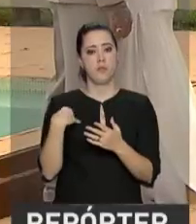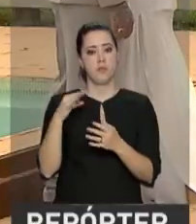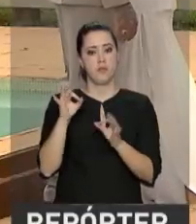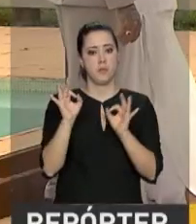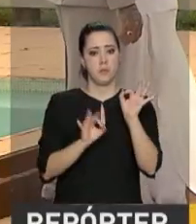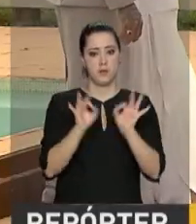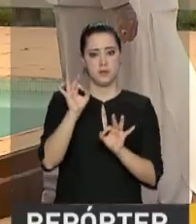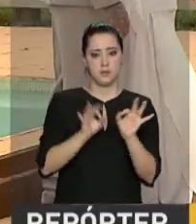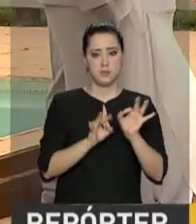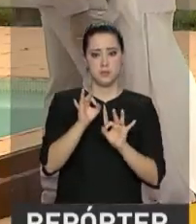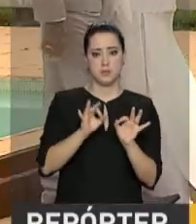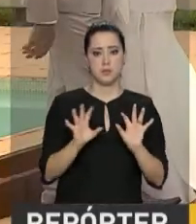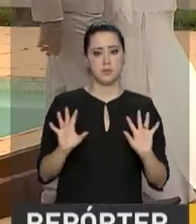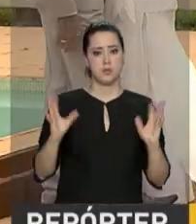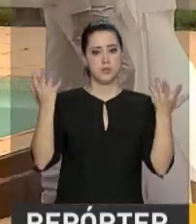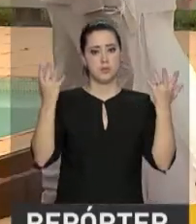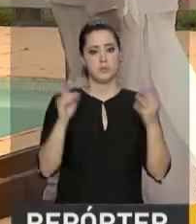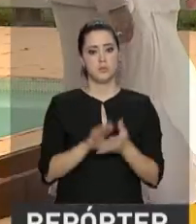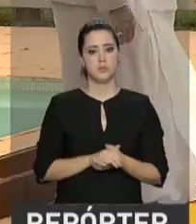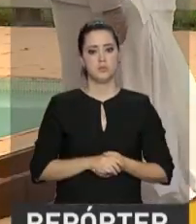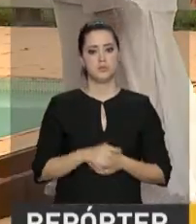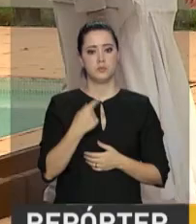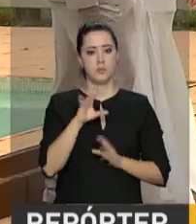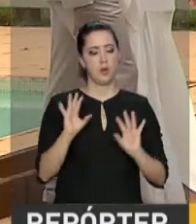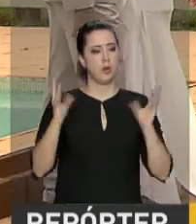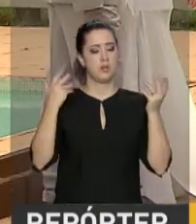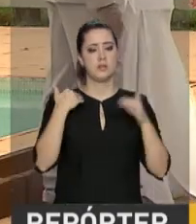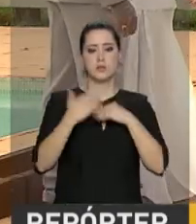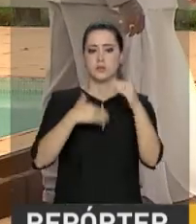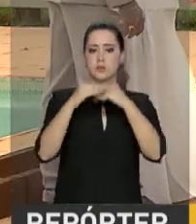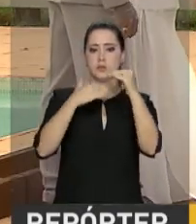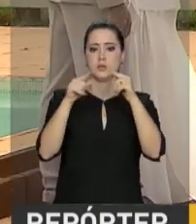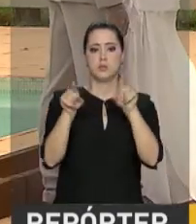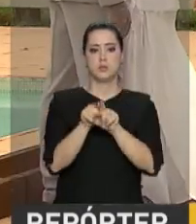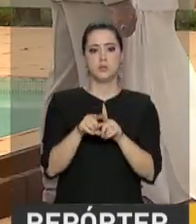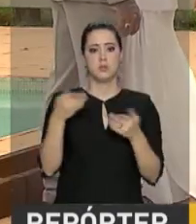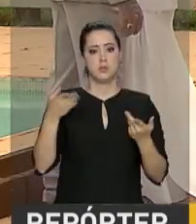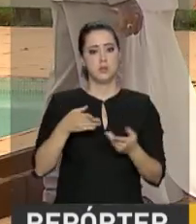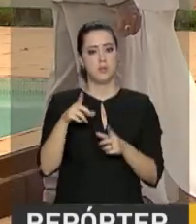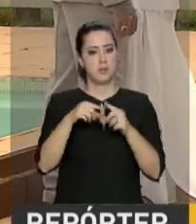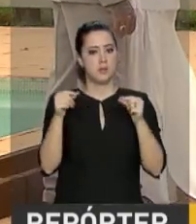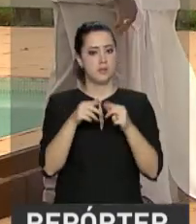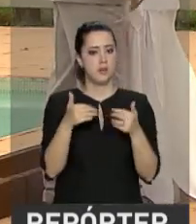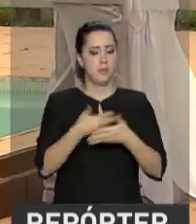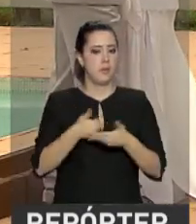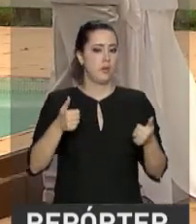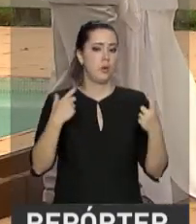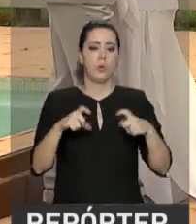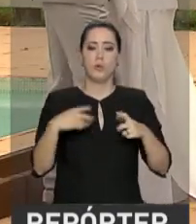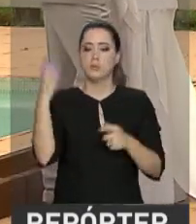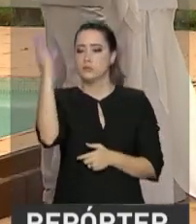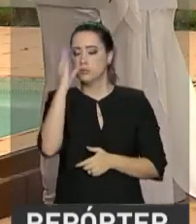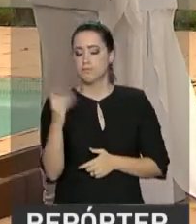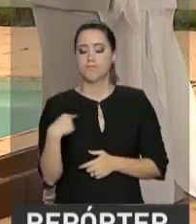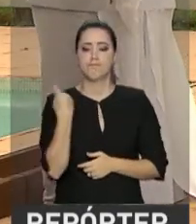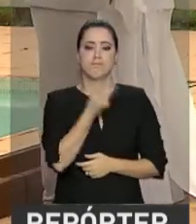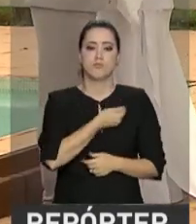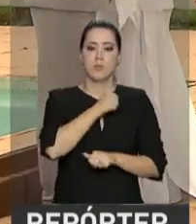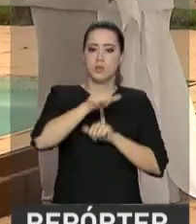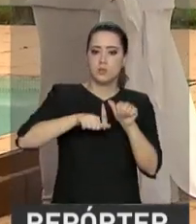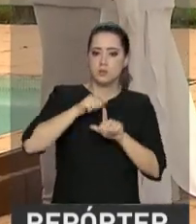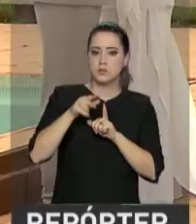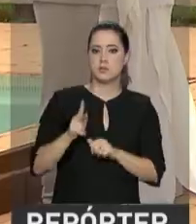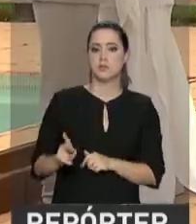mercado de eventos ele é crescente em brasília é o melhor mercado do brasil e com certeza a gente vai trabalhar